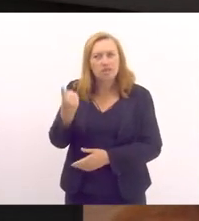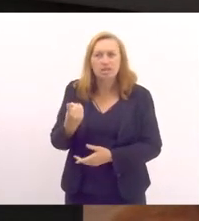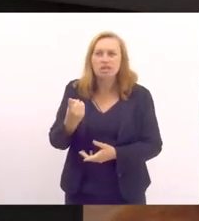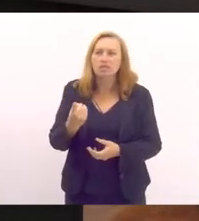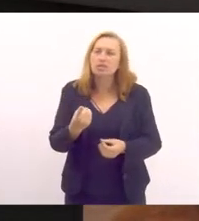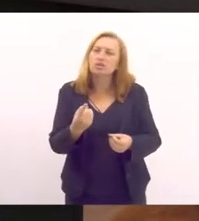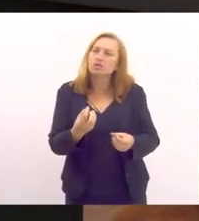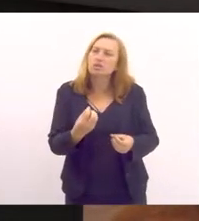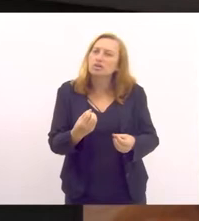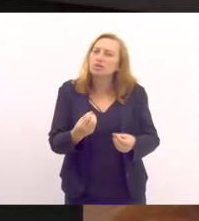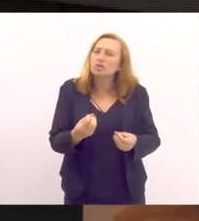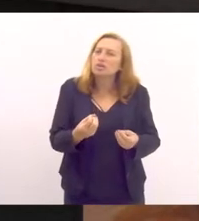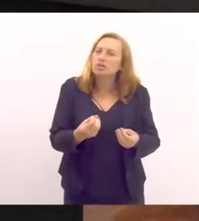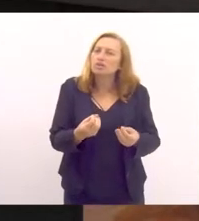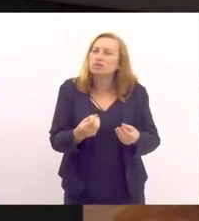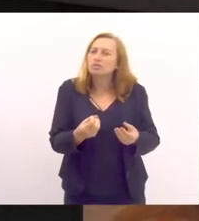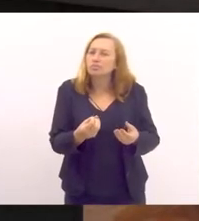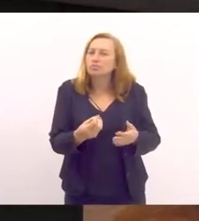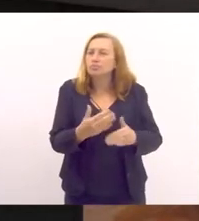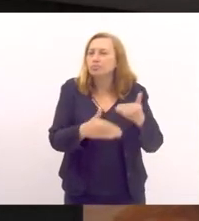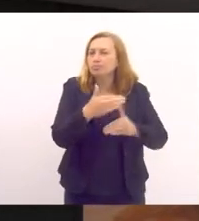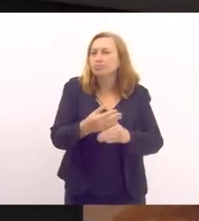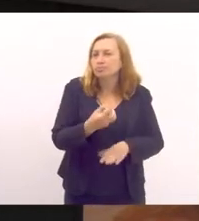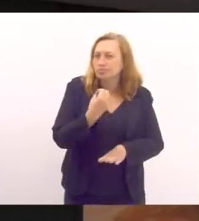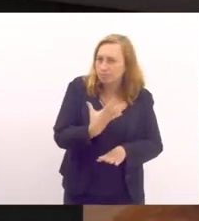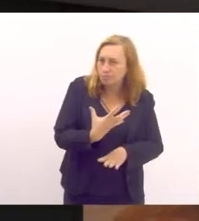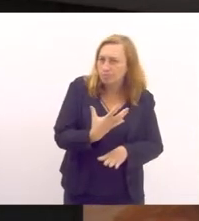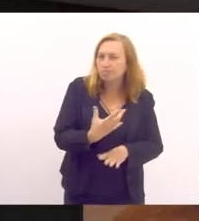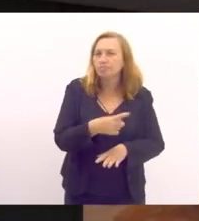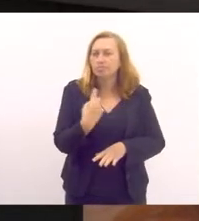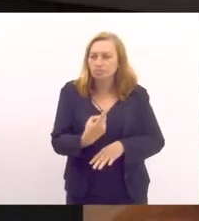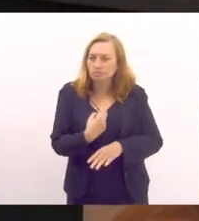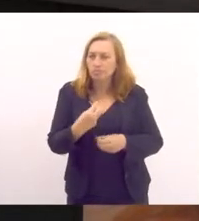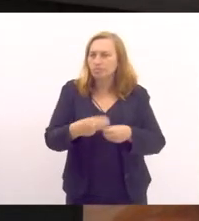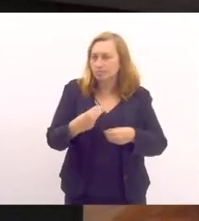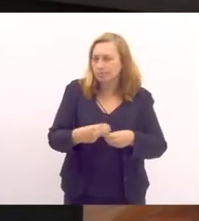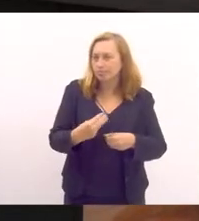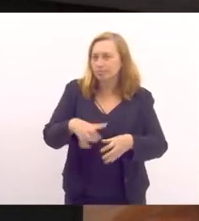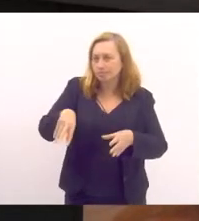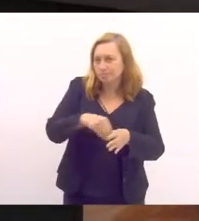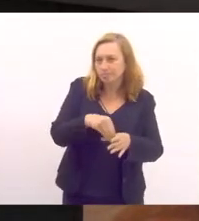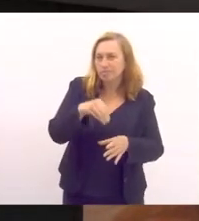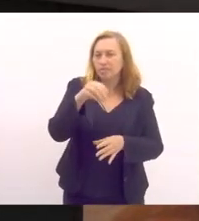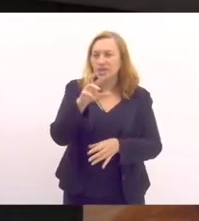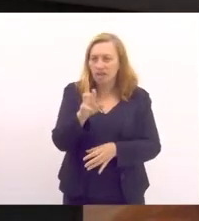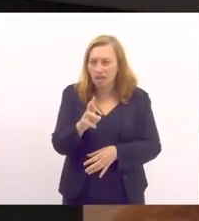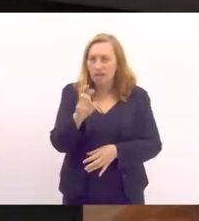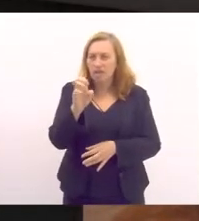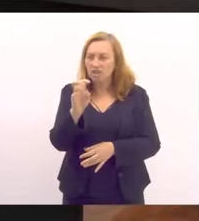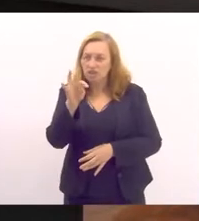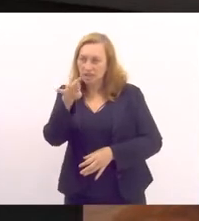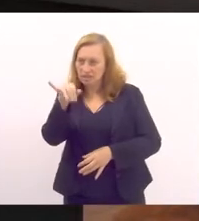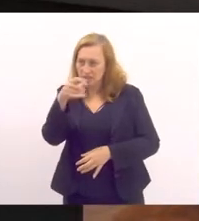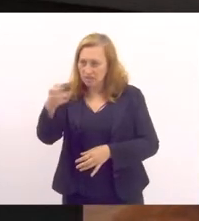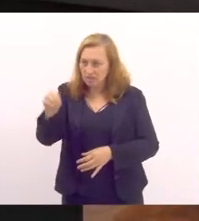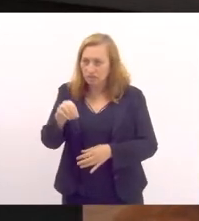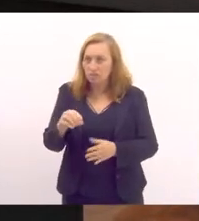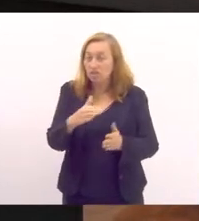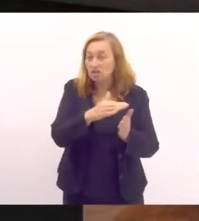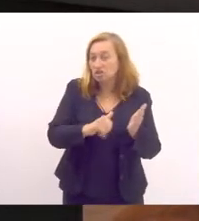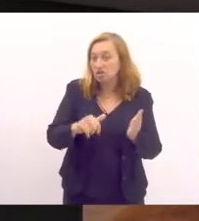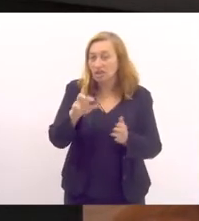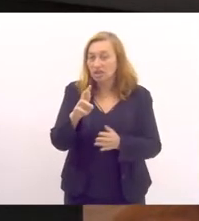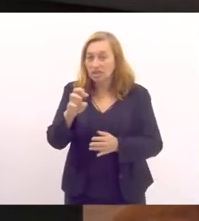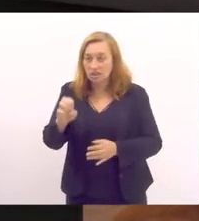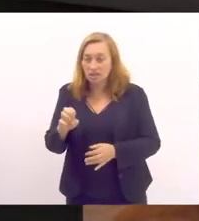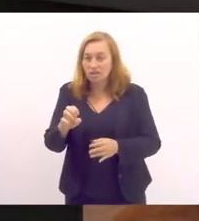pontos positivos dos nossos municípios dentro da regionalização. Né? E aí, quando a gente tira as IGRs desse sistema,